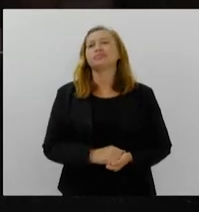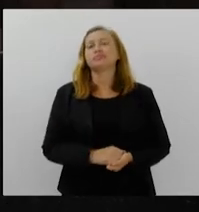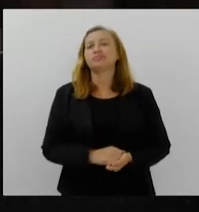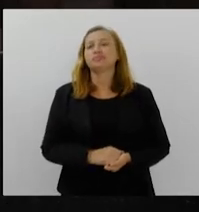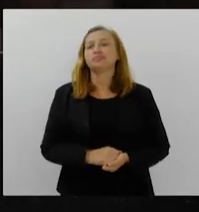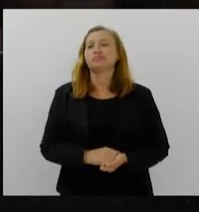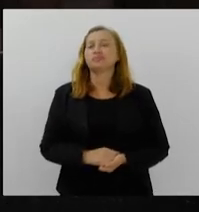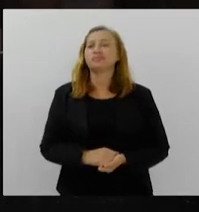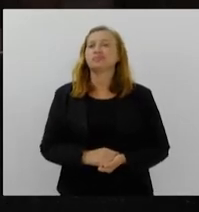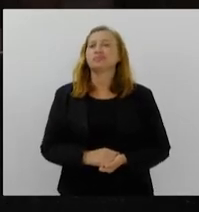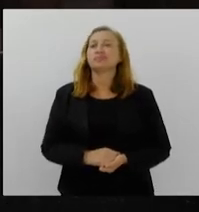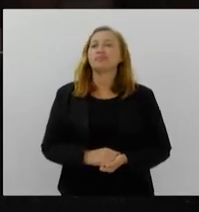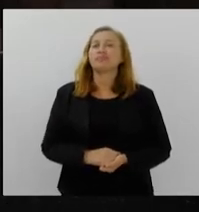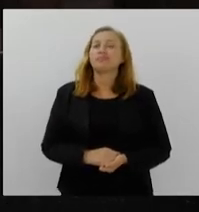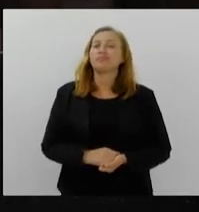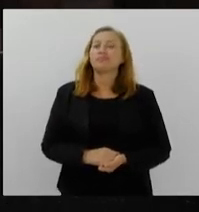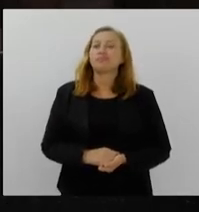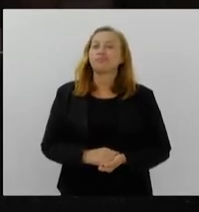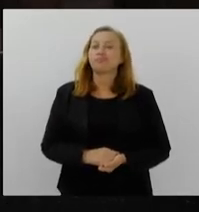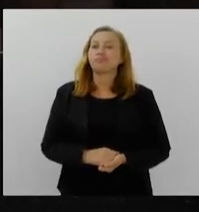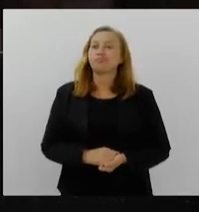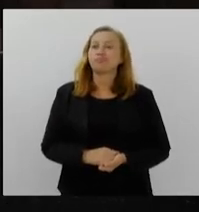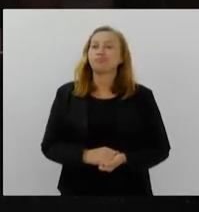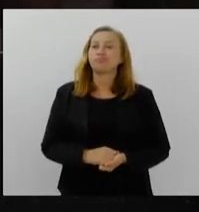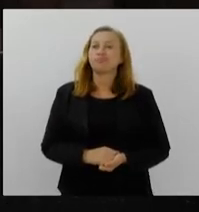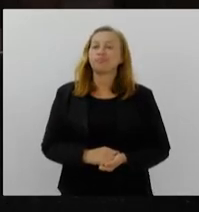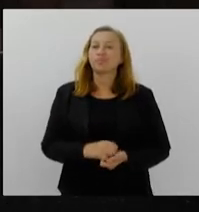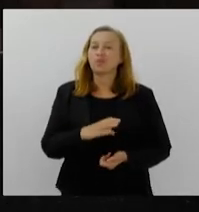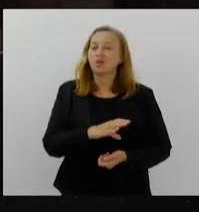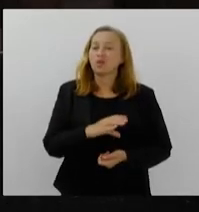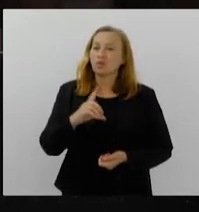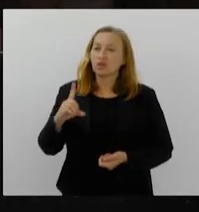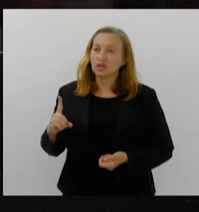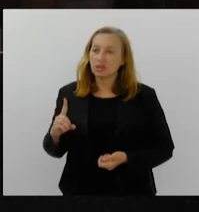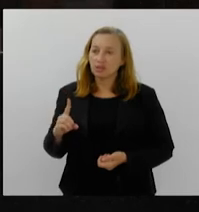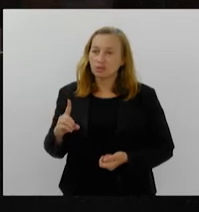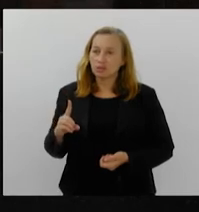Raul Casagrande. O Raul, ele é coordenador da